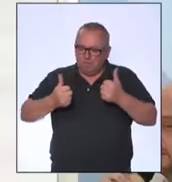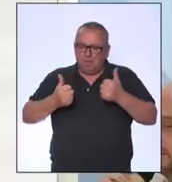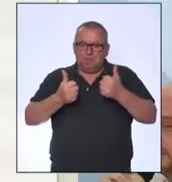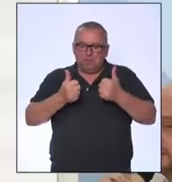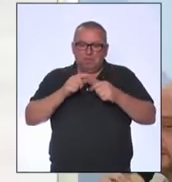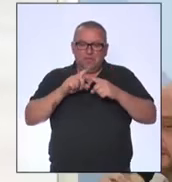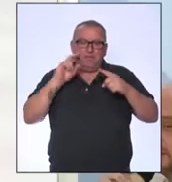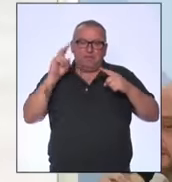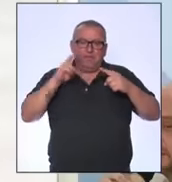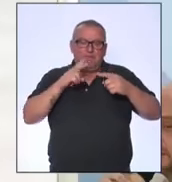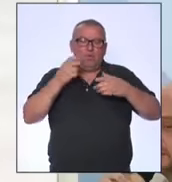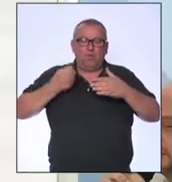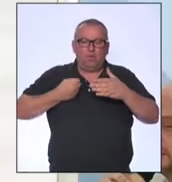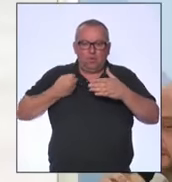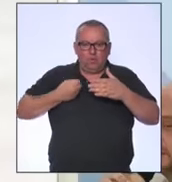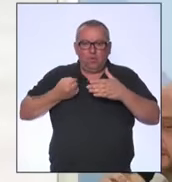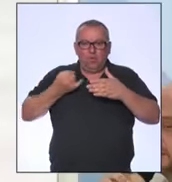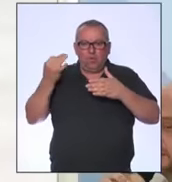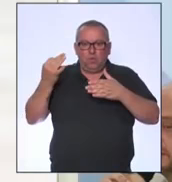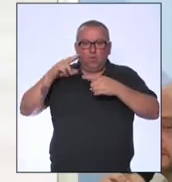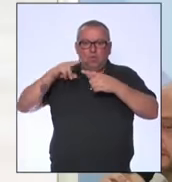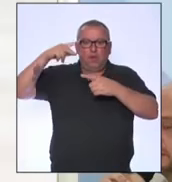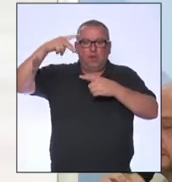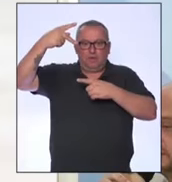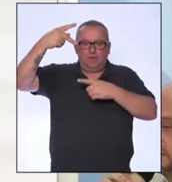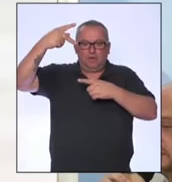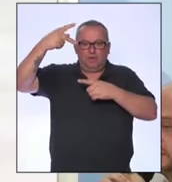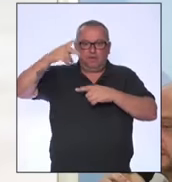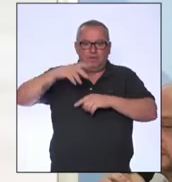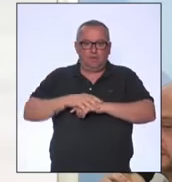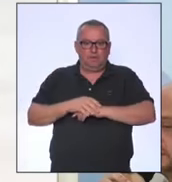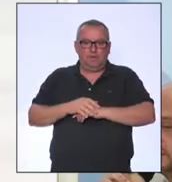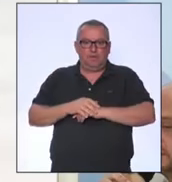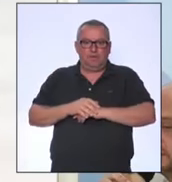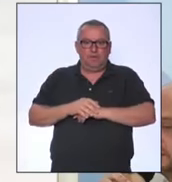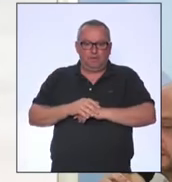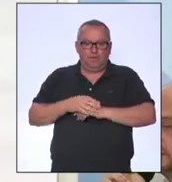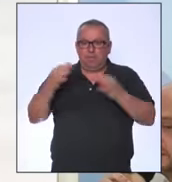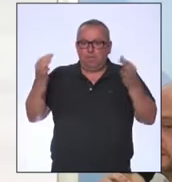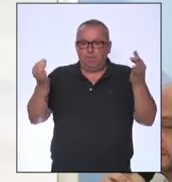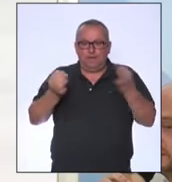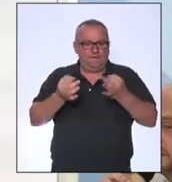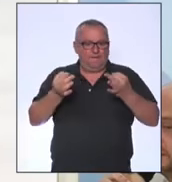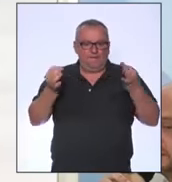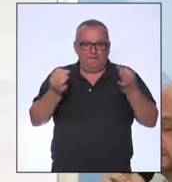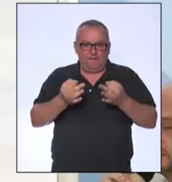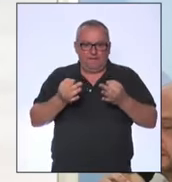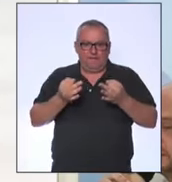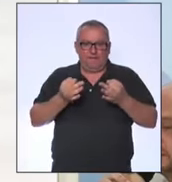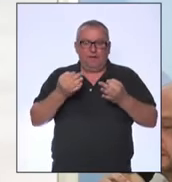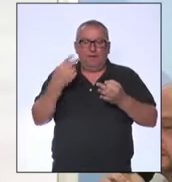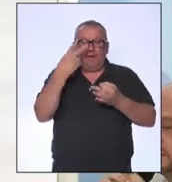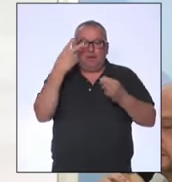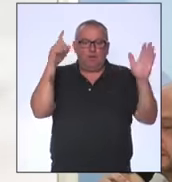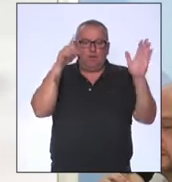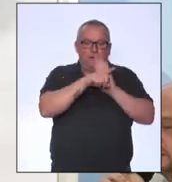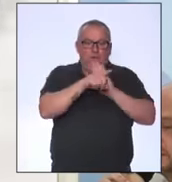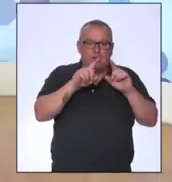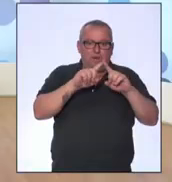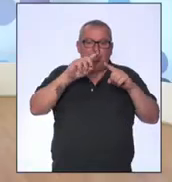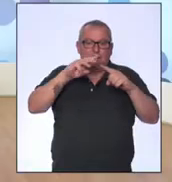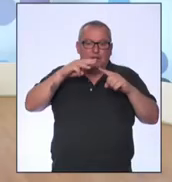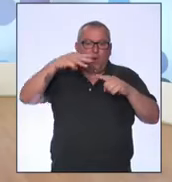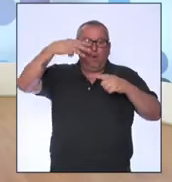são a sequência dos primeiros 10 números naturais quadrados perfeitos. E a segunda pergunta era a mesma coisa, só que era o cubo,